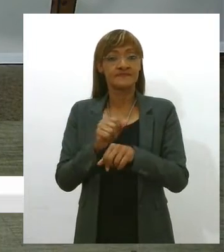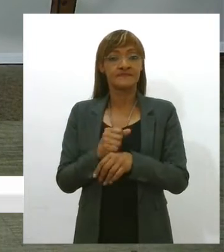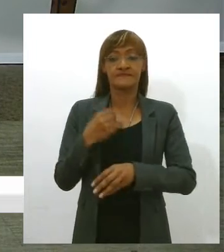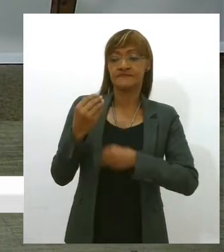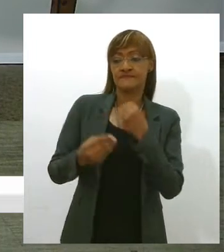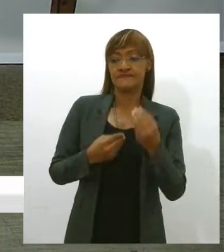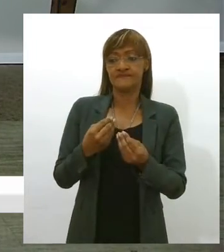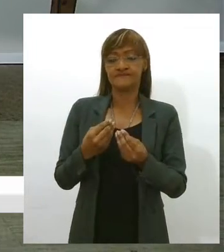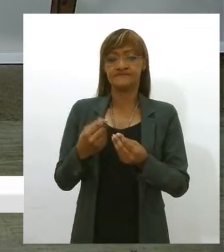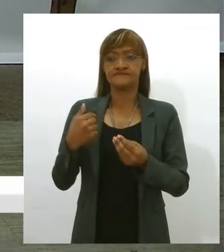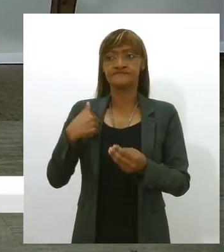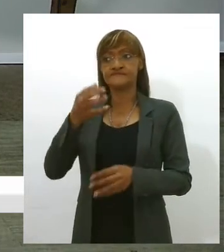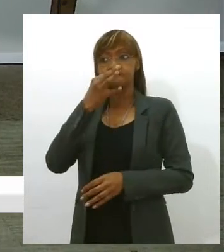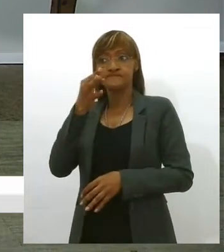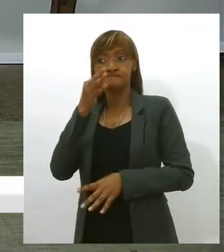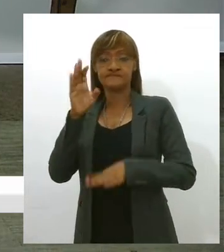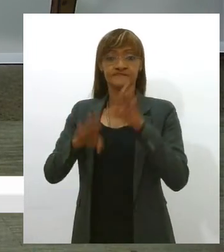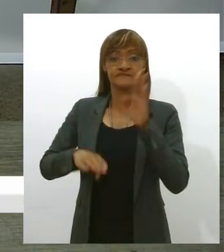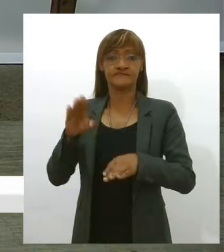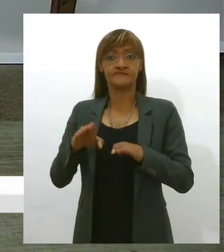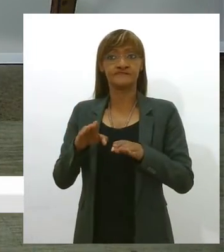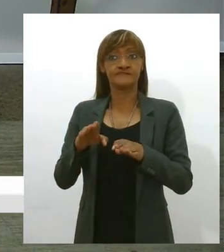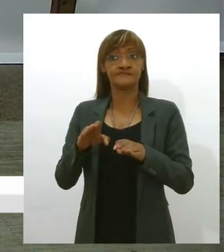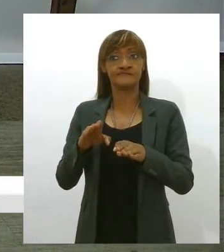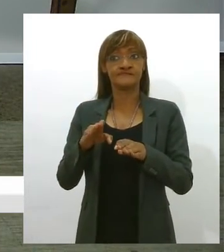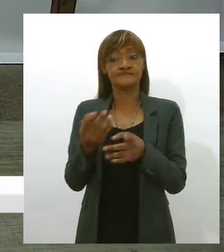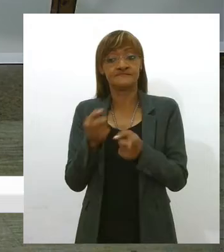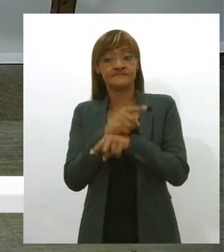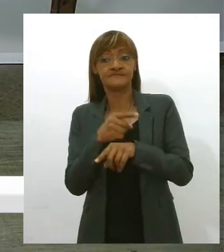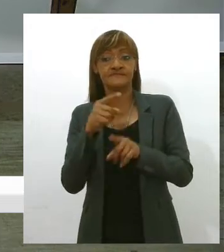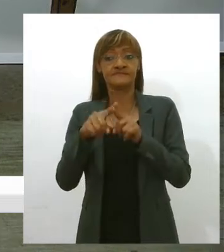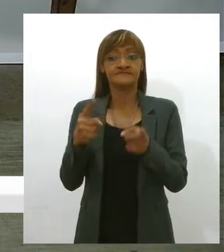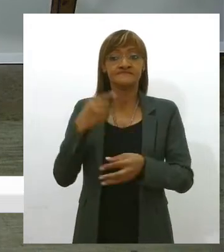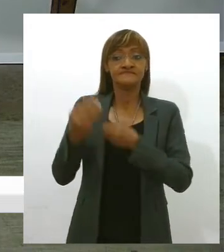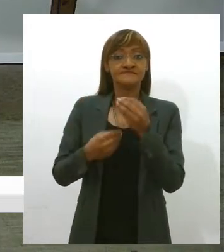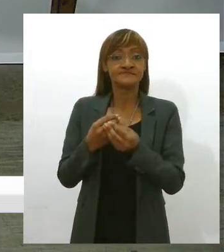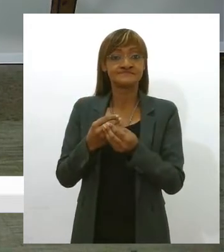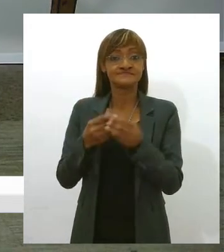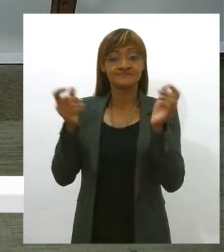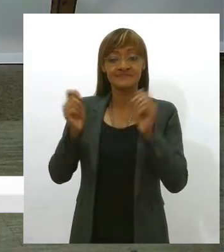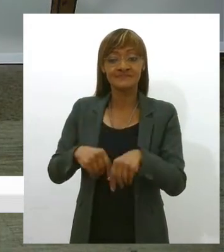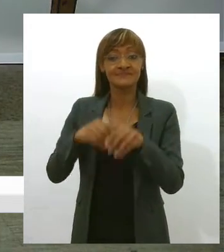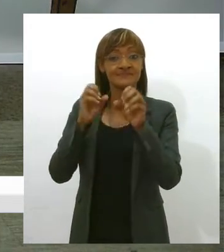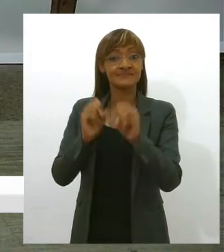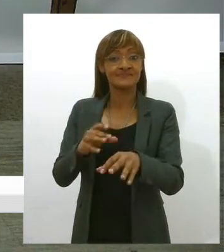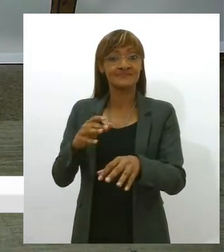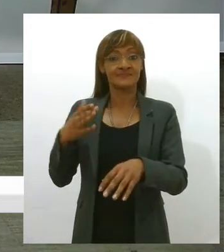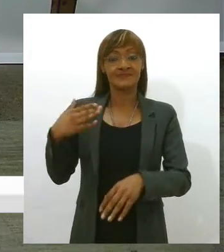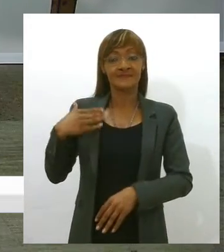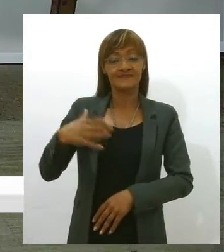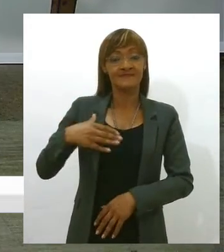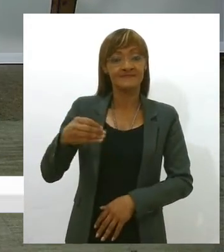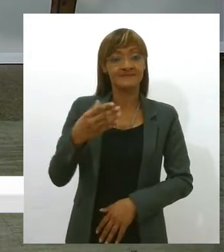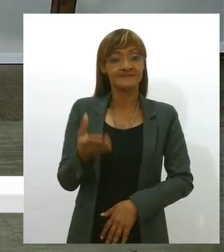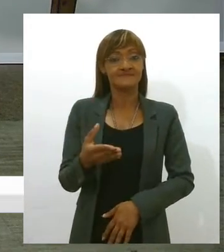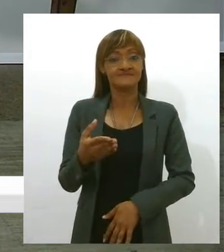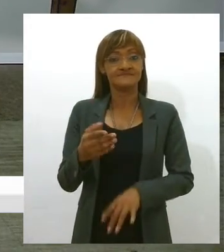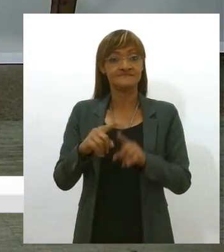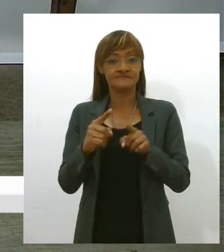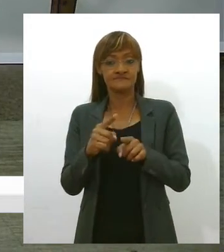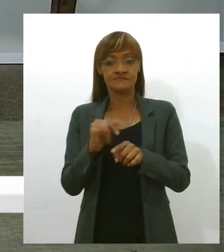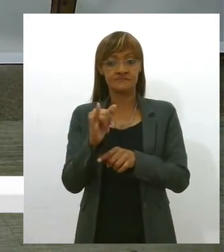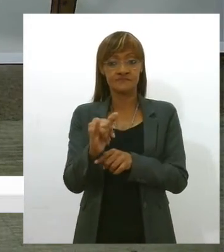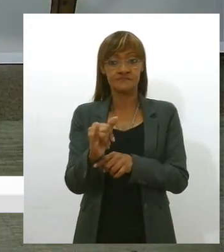talvez um pouco exacerbado, como que eu faço a passar esse senso crítico, né, para minha cria, sem dizer assim, olha, salve o mundo, por